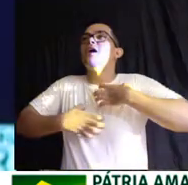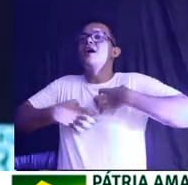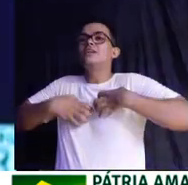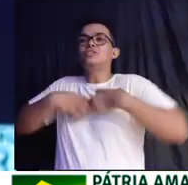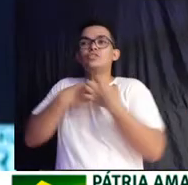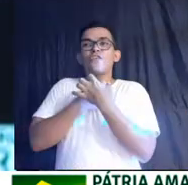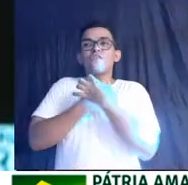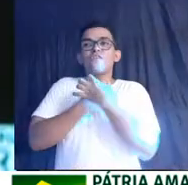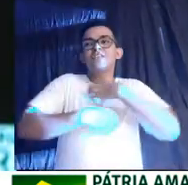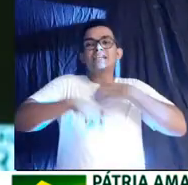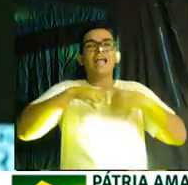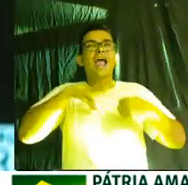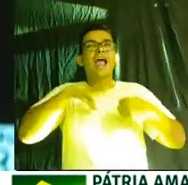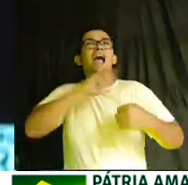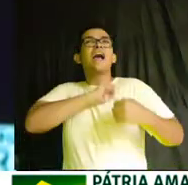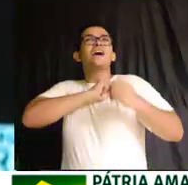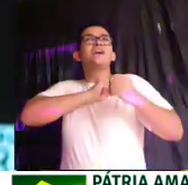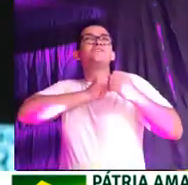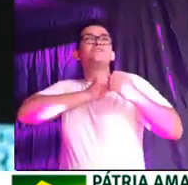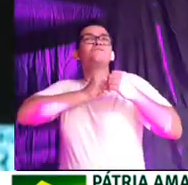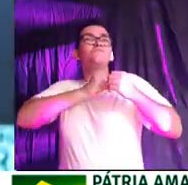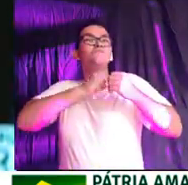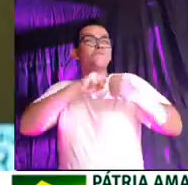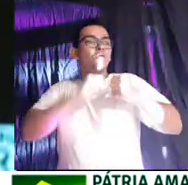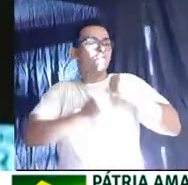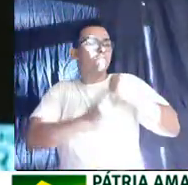As paixões que vêm de